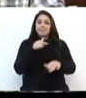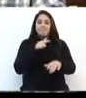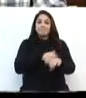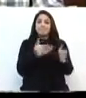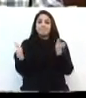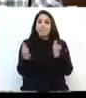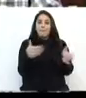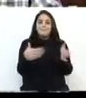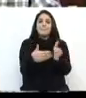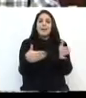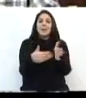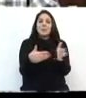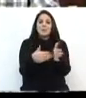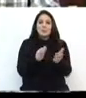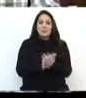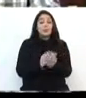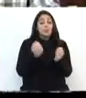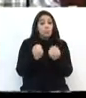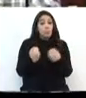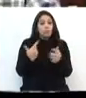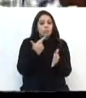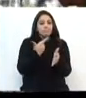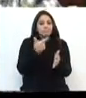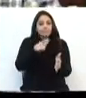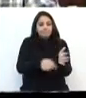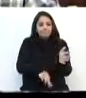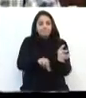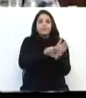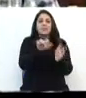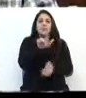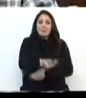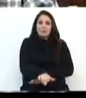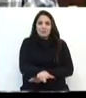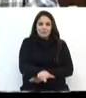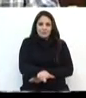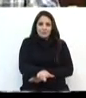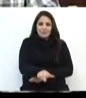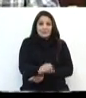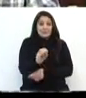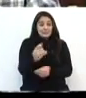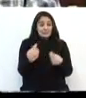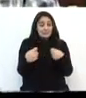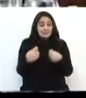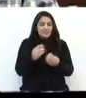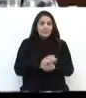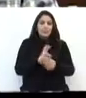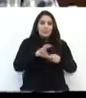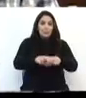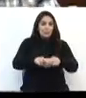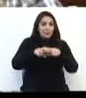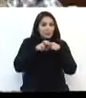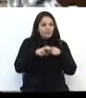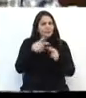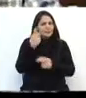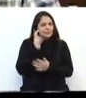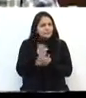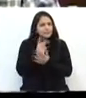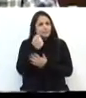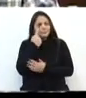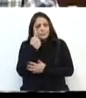validade, que pode ser renovado de acordo com o andamento da obra quando se fizer necessário. Por isso, mantenha